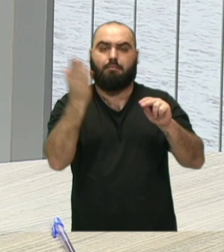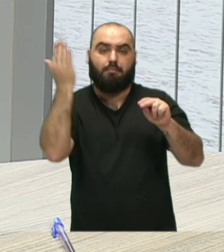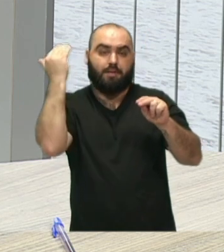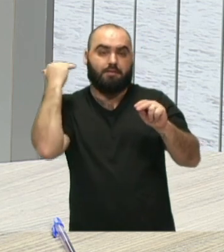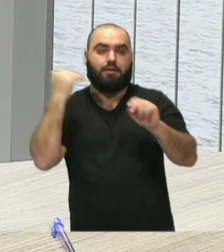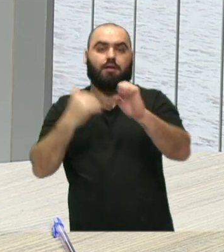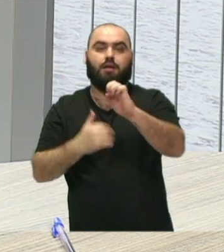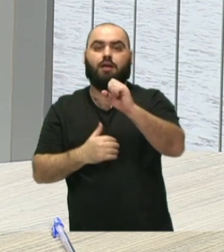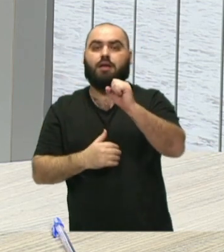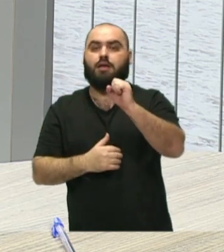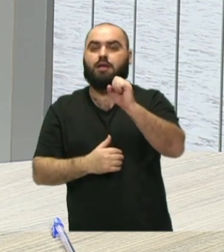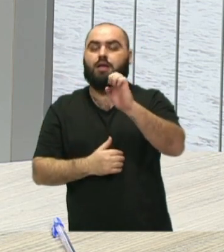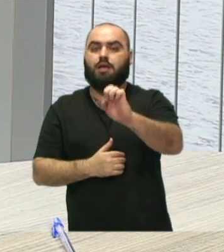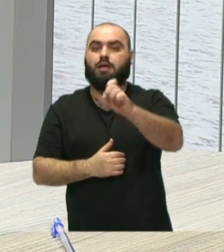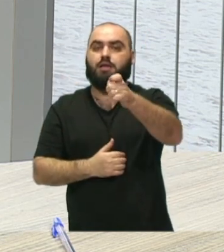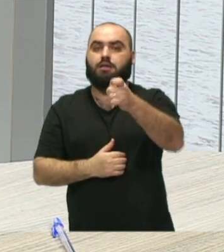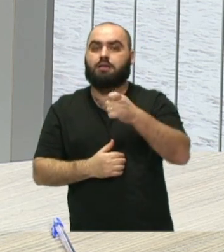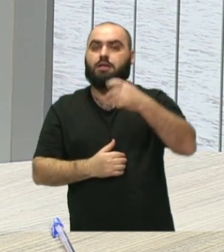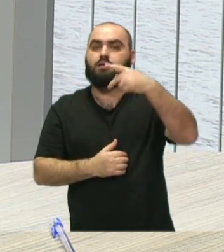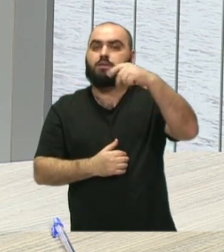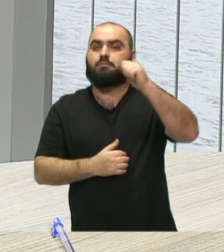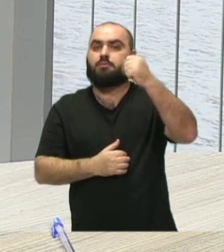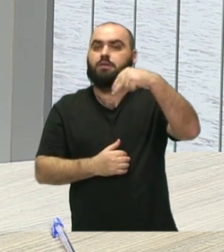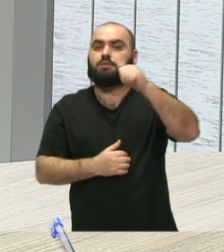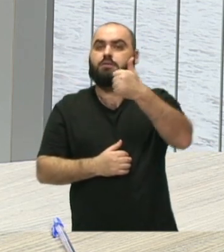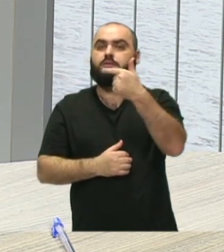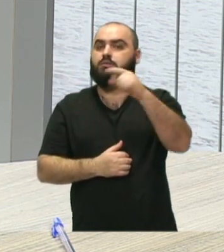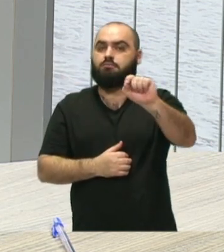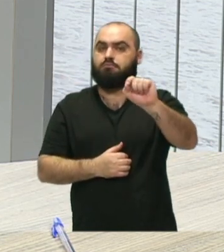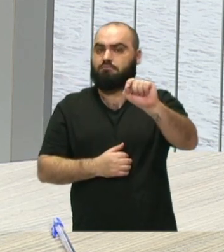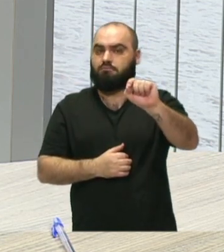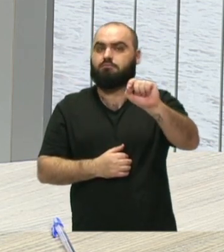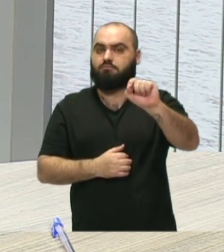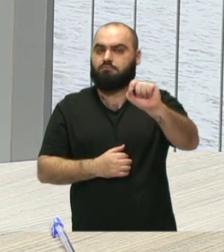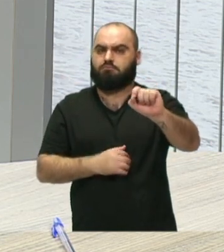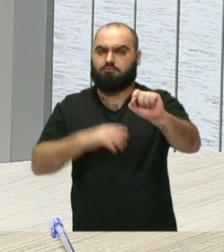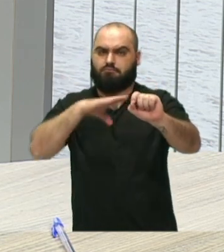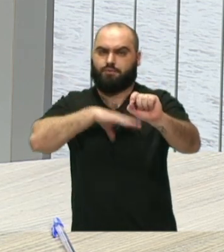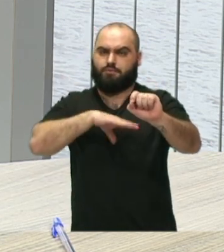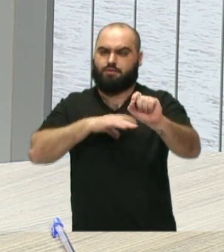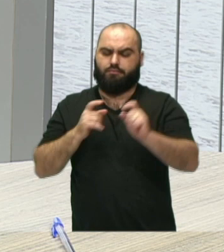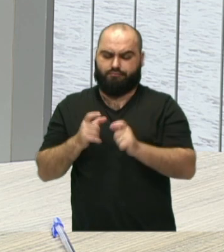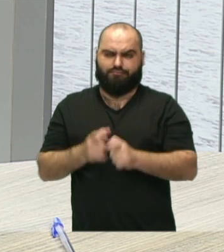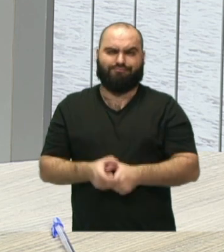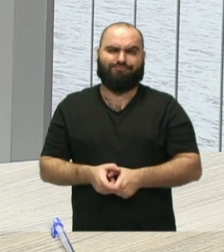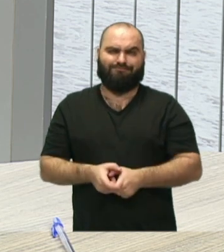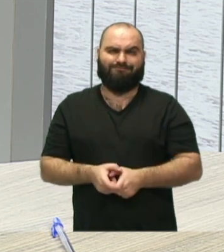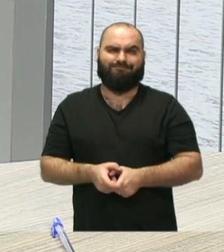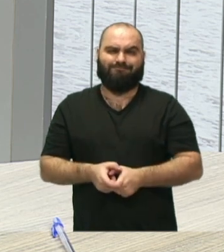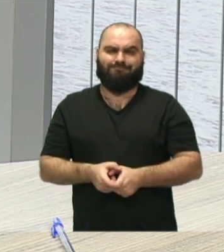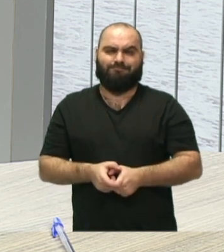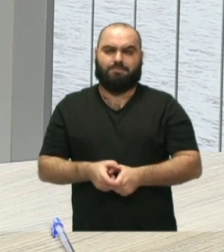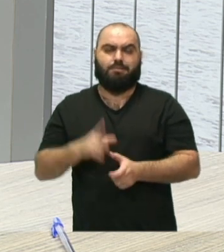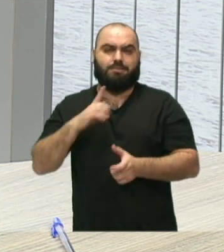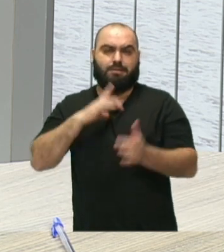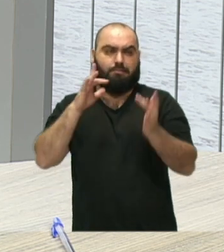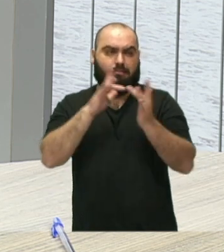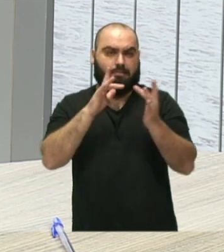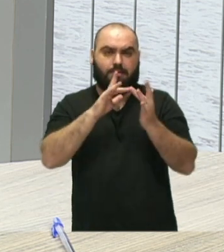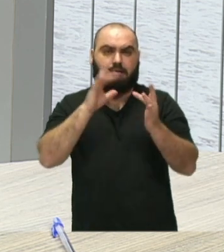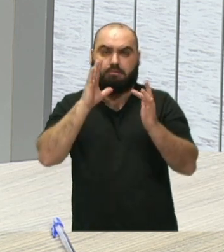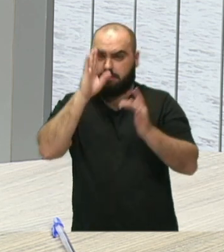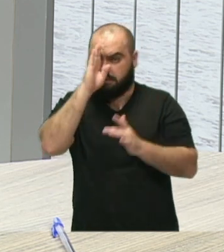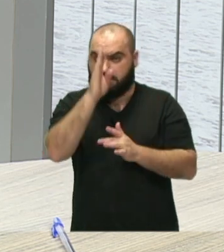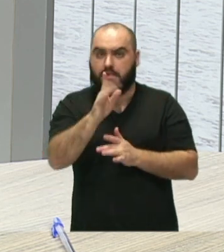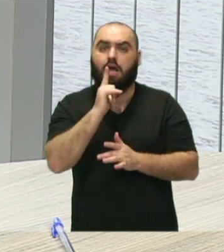de expansão marítima e comercial. E Portugal, por ser um país pequeno, uma península pequena e com ligação ao mar, era